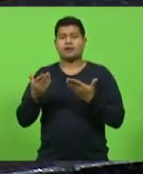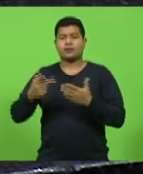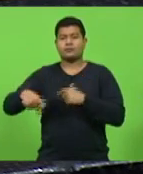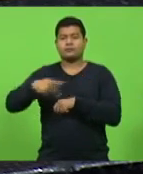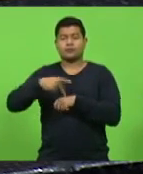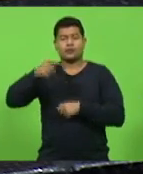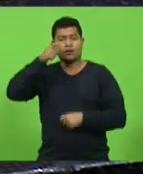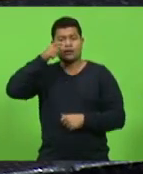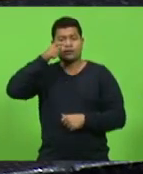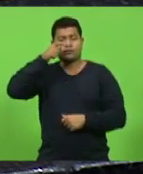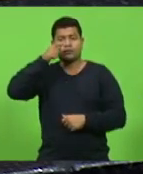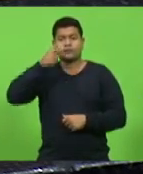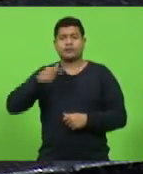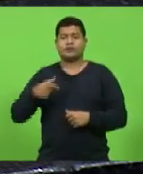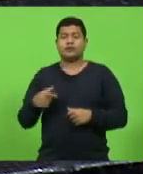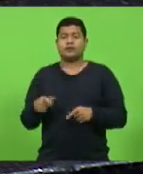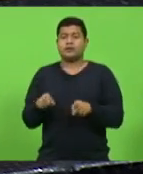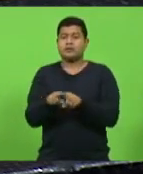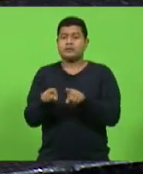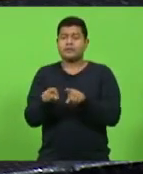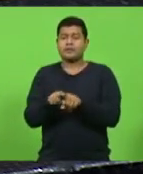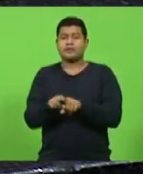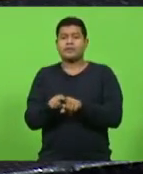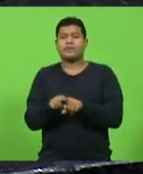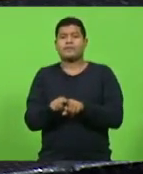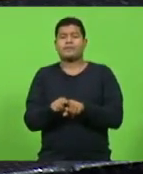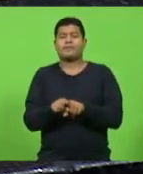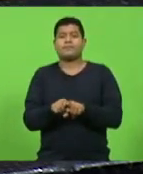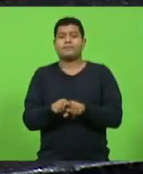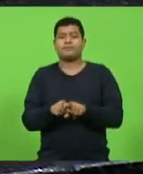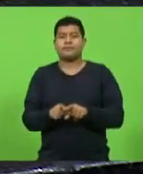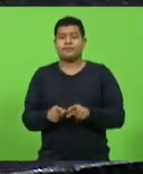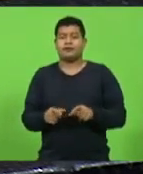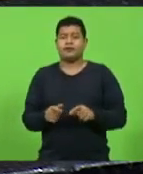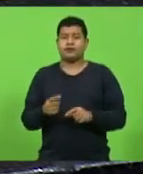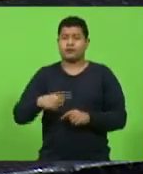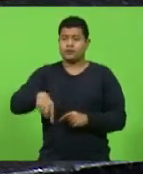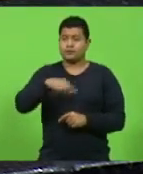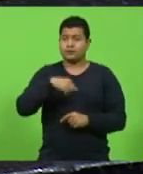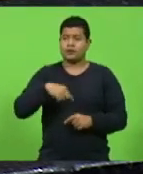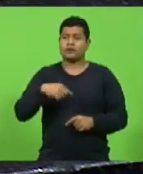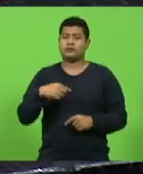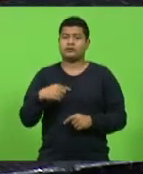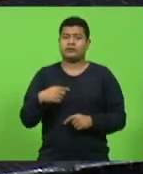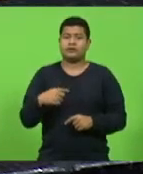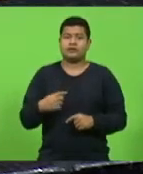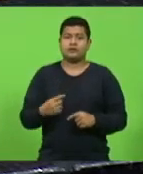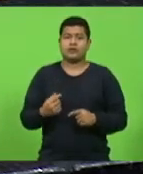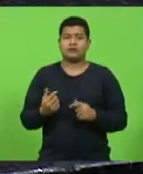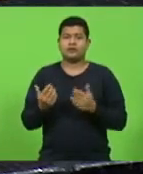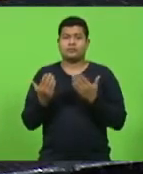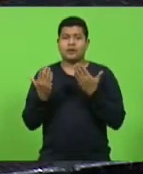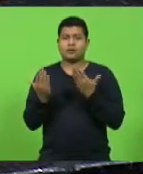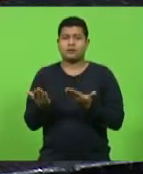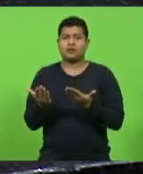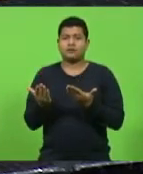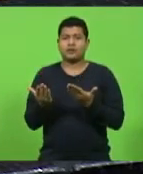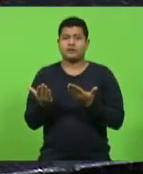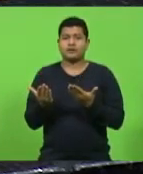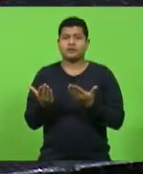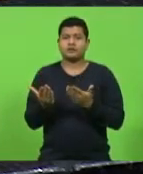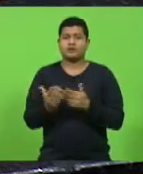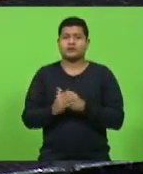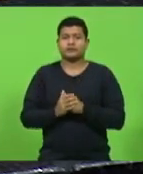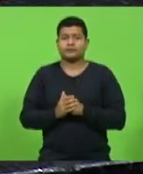acompanha, né, e a todos os catarinenses. Nós estamos aqui e queremos agradecer a Deus por estarmos